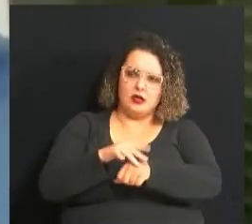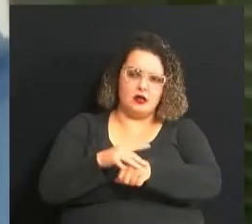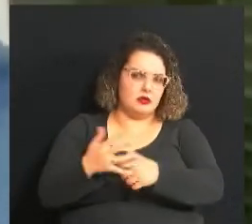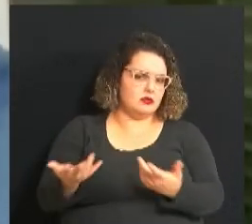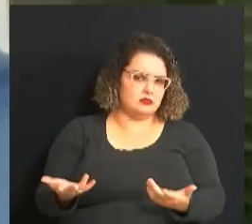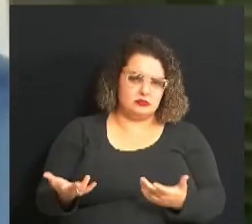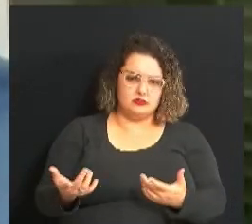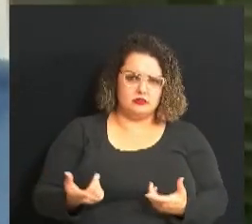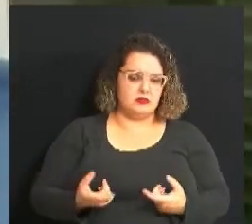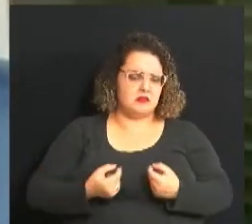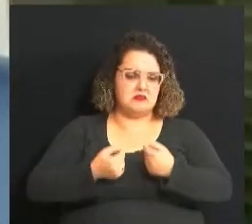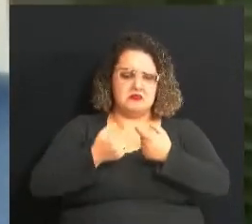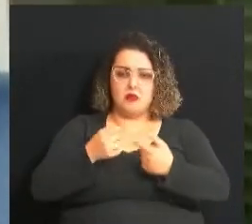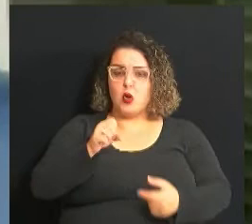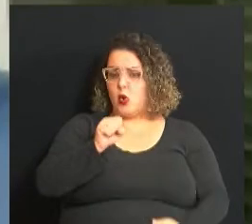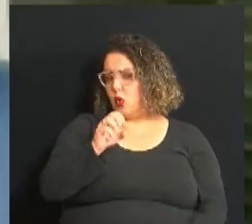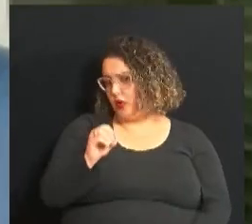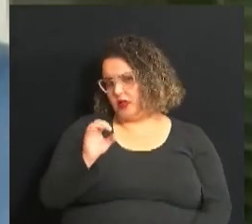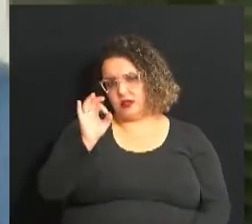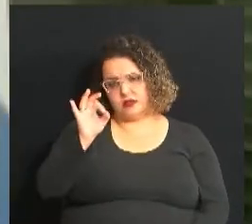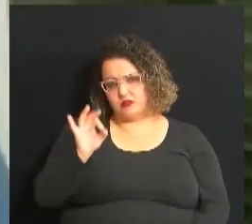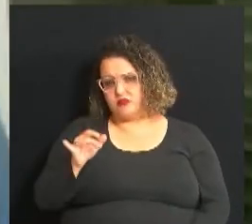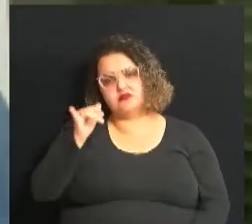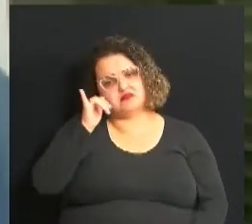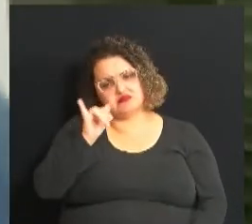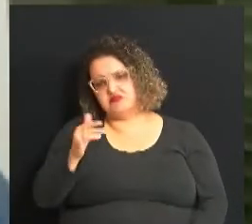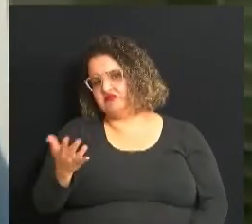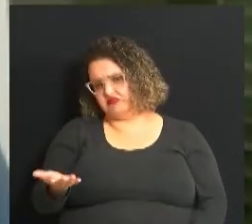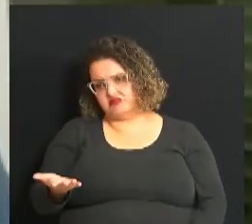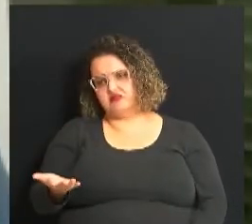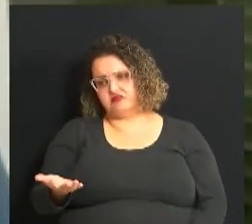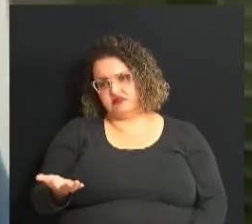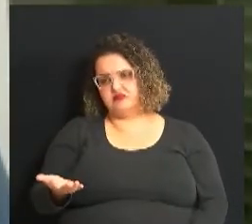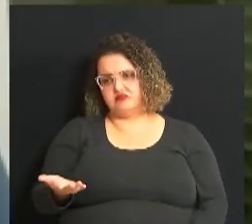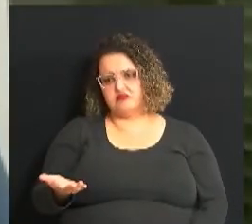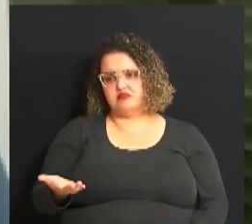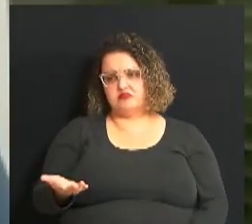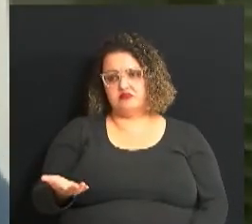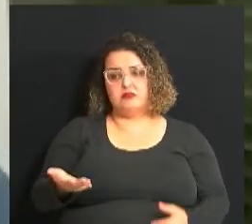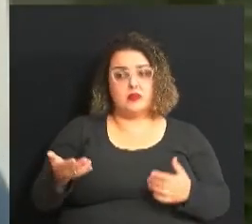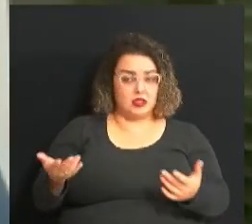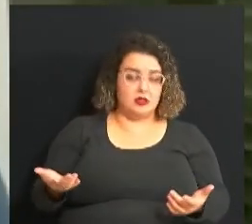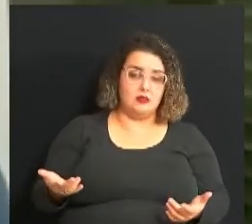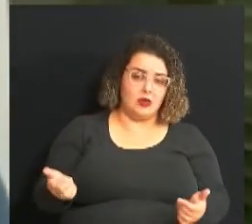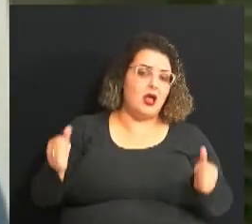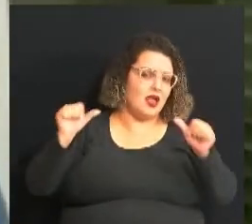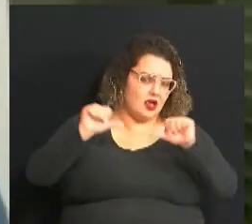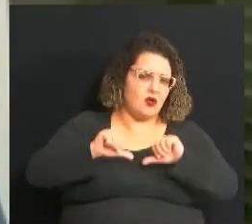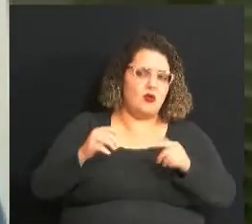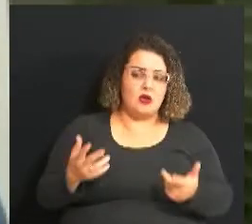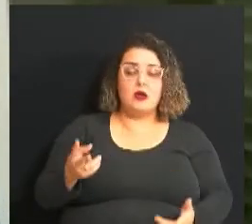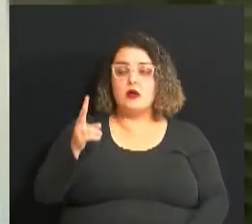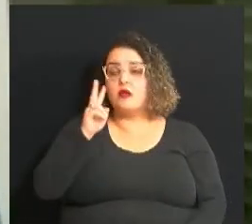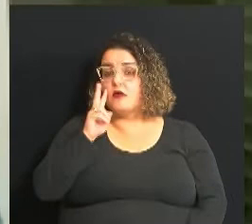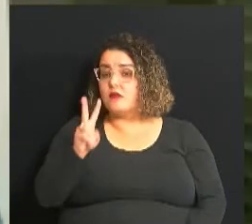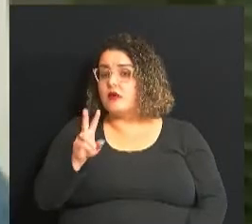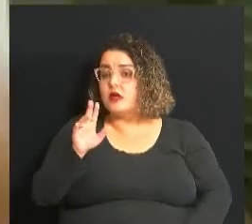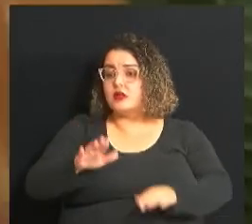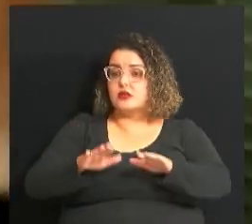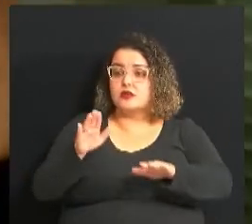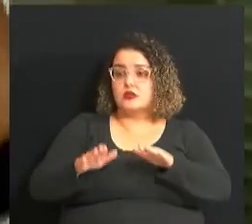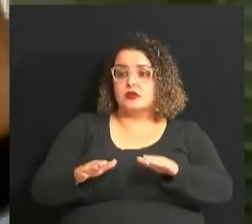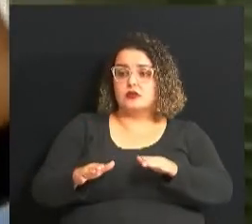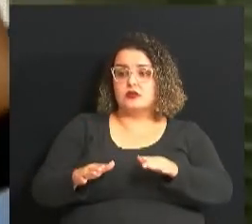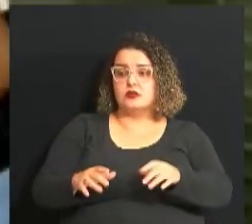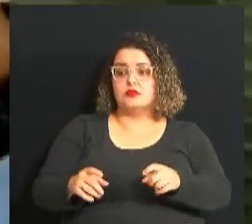cânceres, 80% deles sejam evitáveis, né, em termos de frequência. Então, é muito ruim eu vejo muitas vezes no consultório, indivíduos